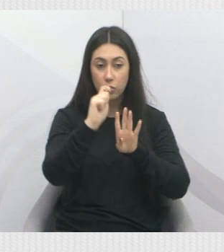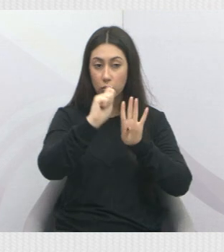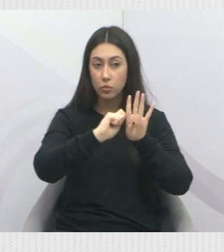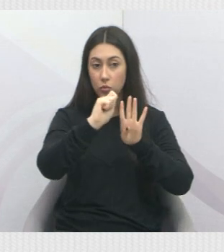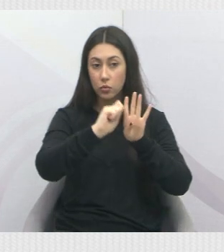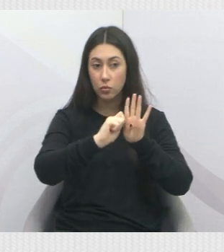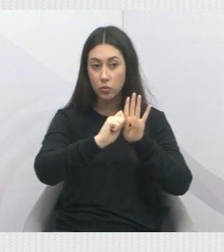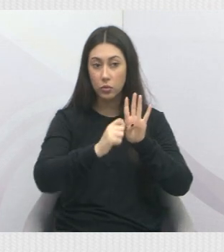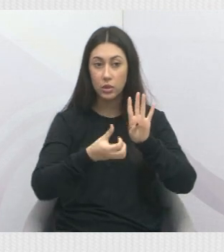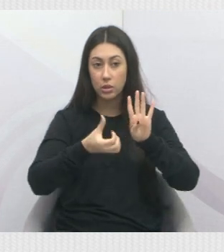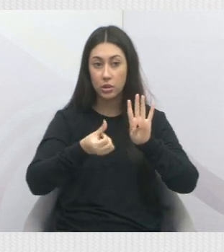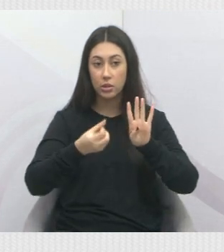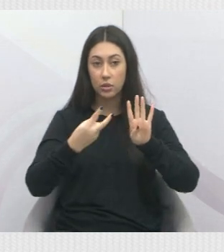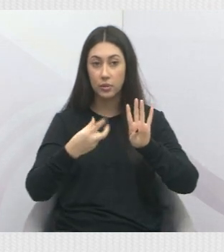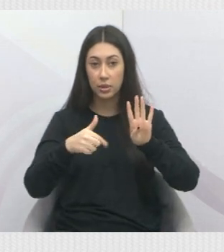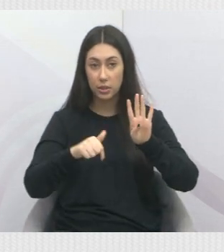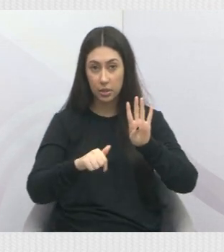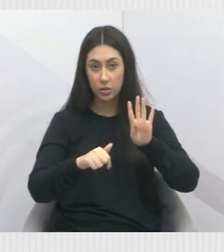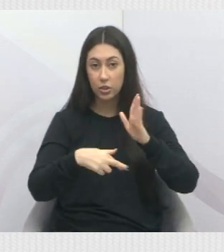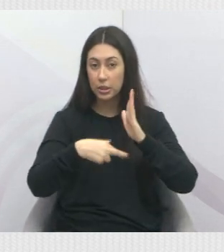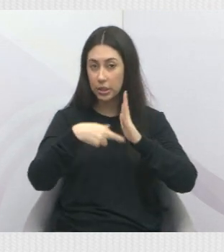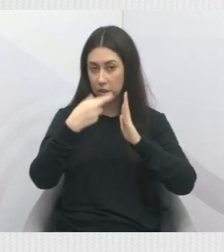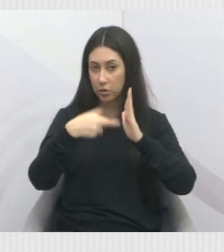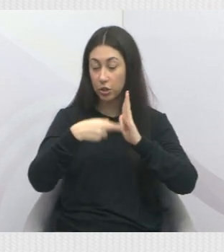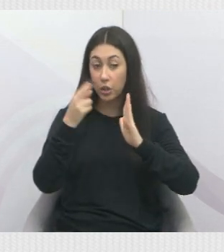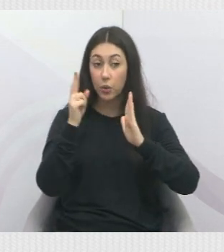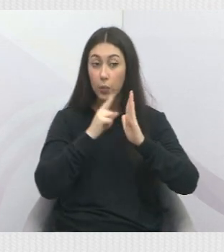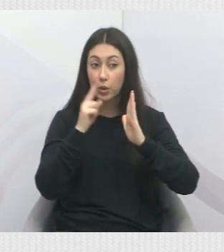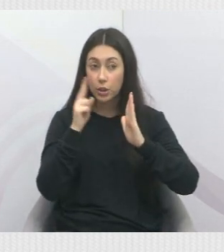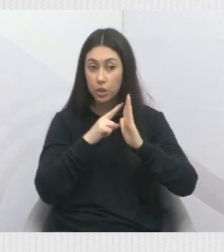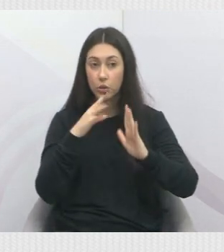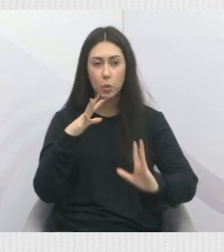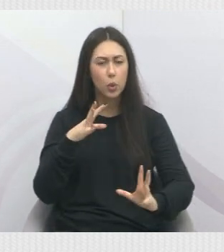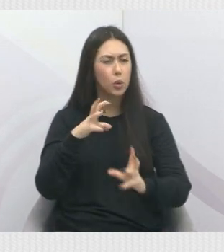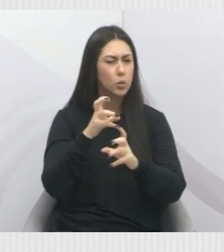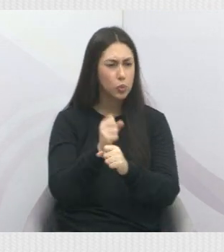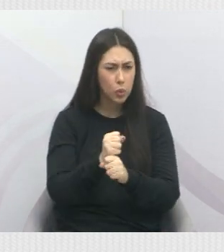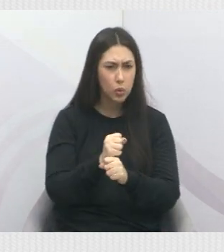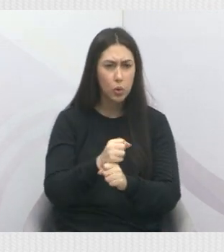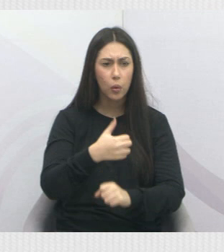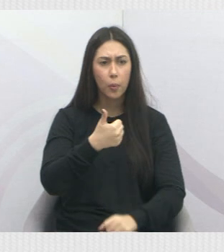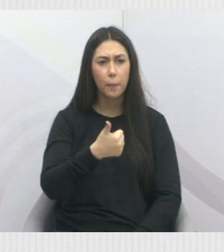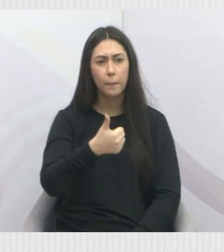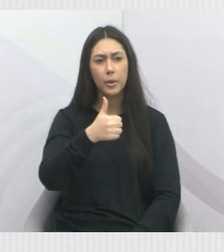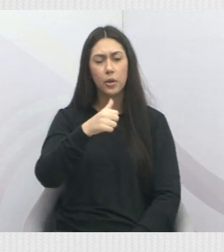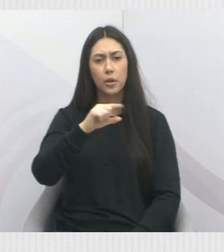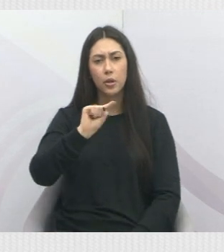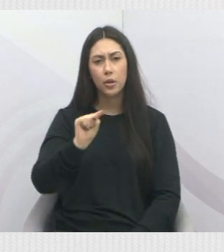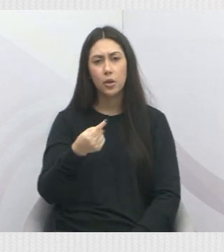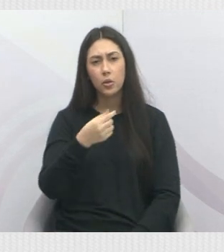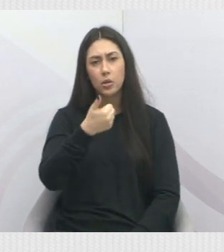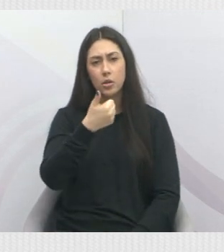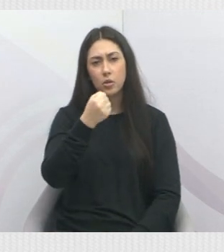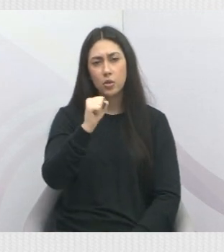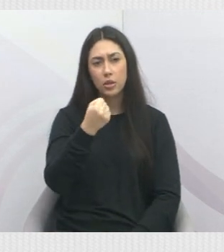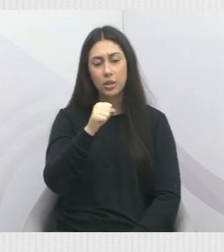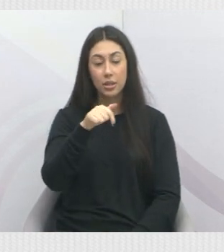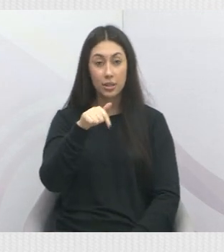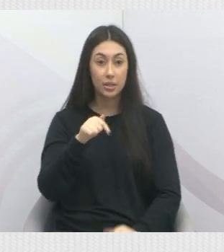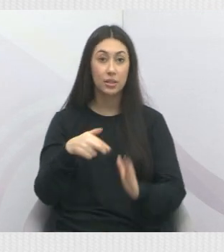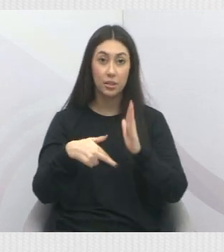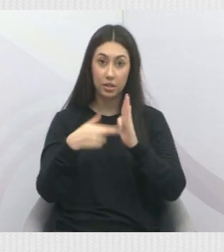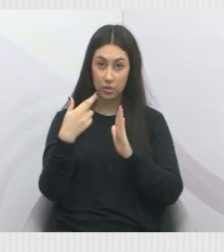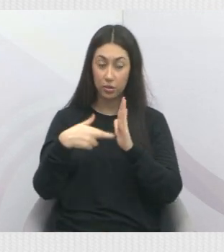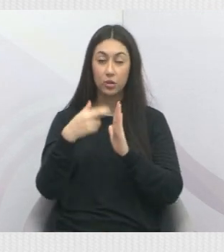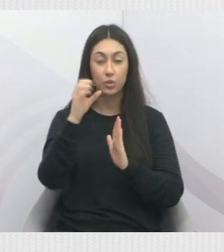2022, 627 cirurgias. Total geral, 1.187 cirurgias realizadas